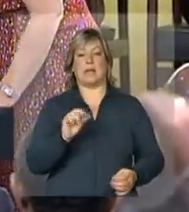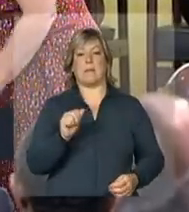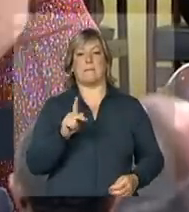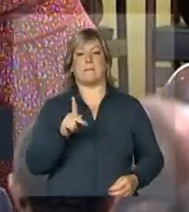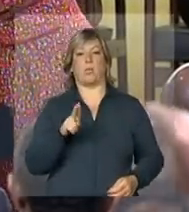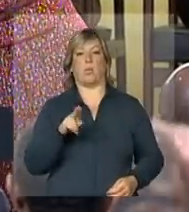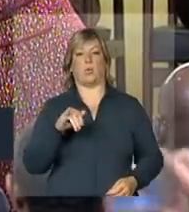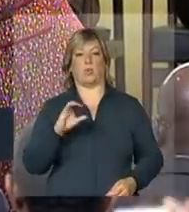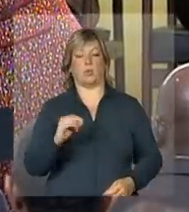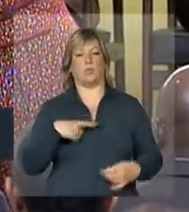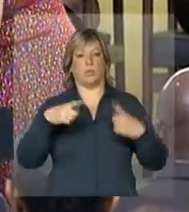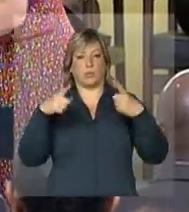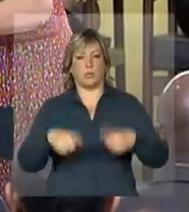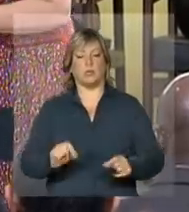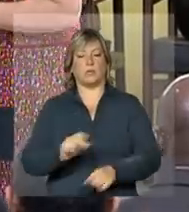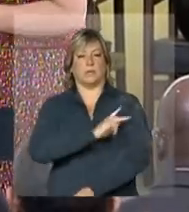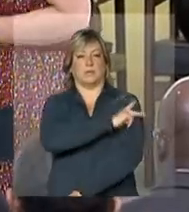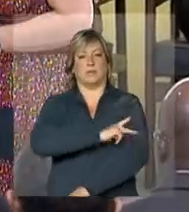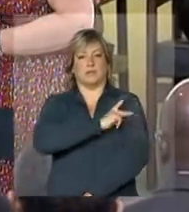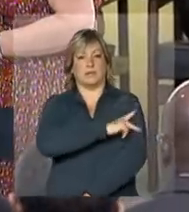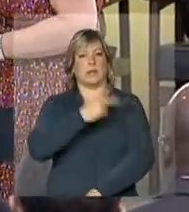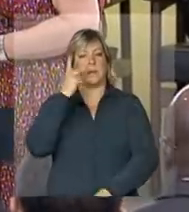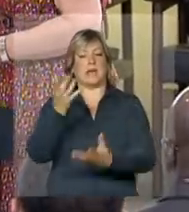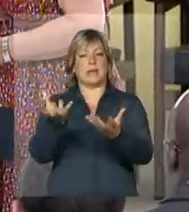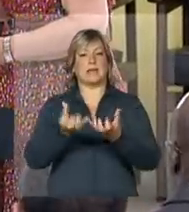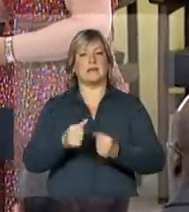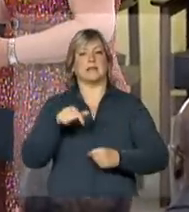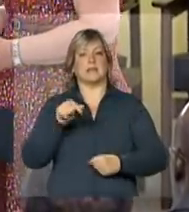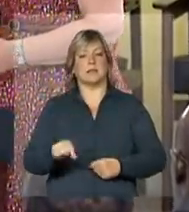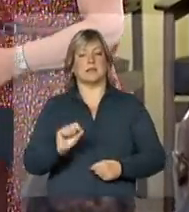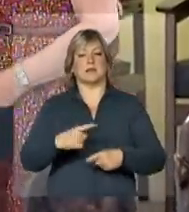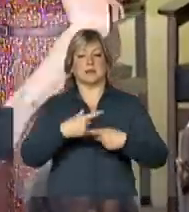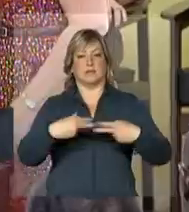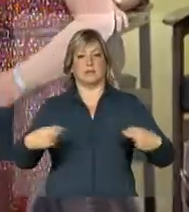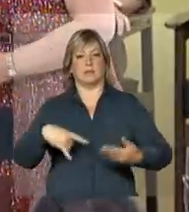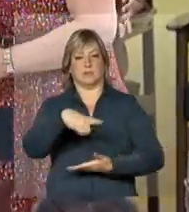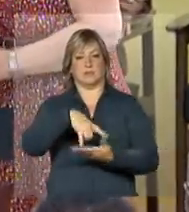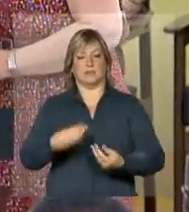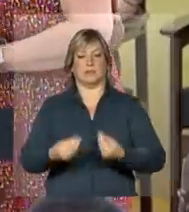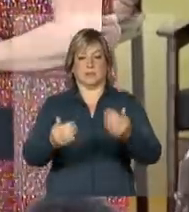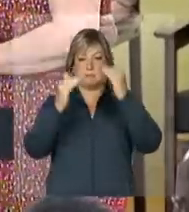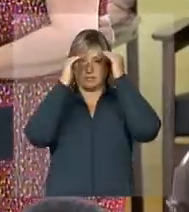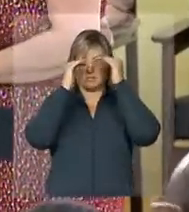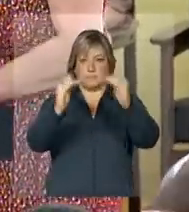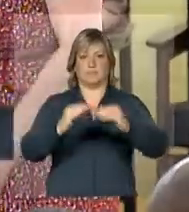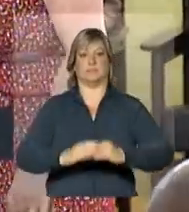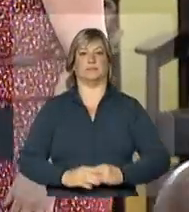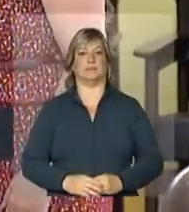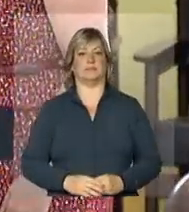localizada no semiárido do Estado do Piauí para receber as referidas certidões de